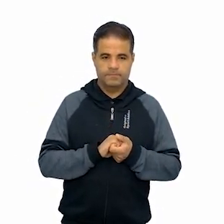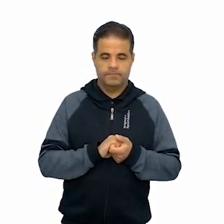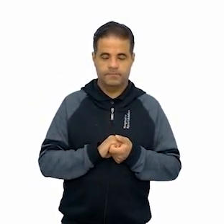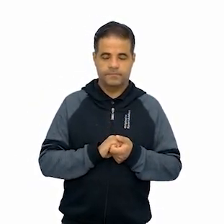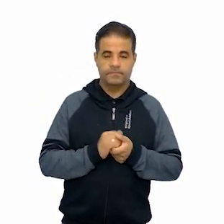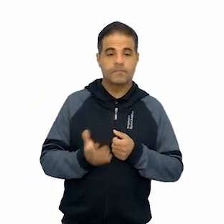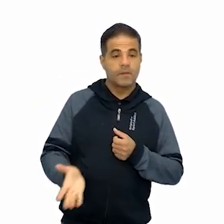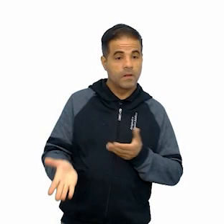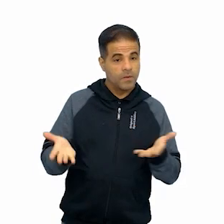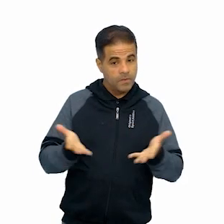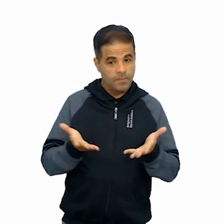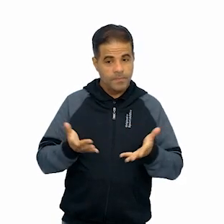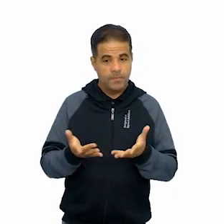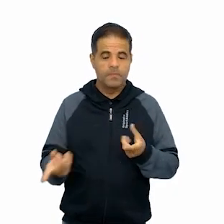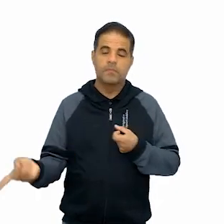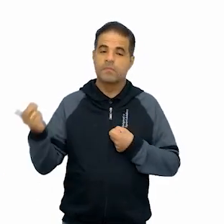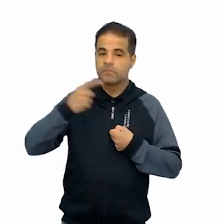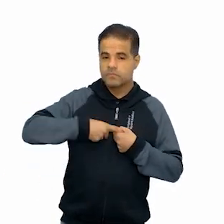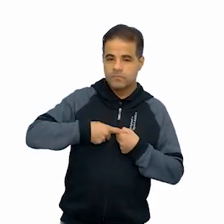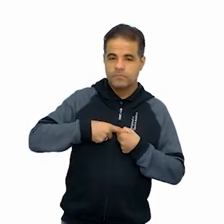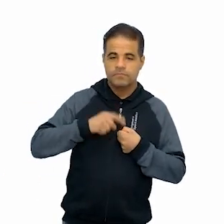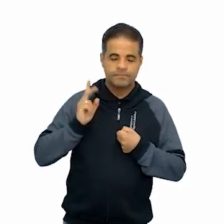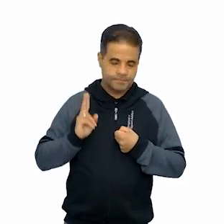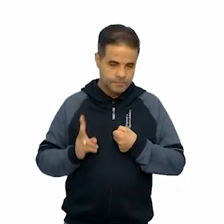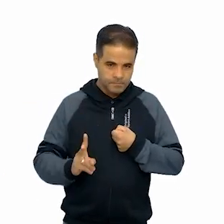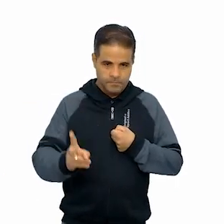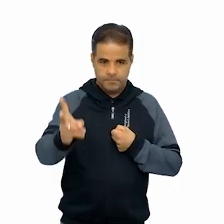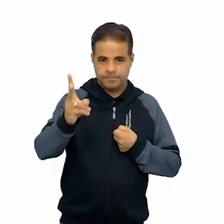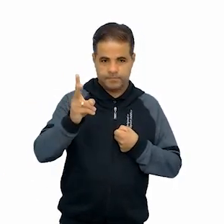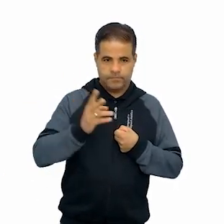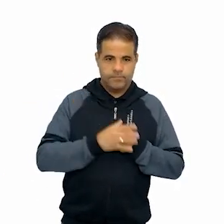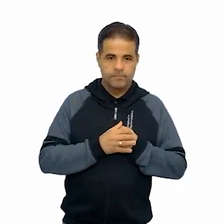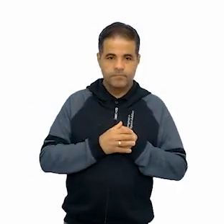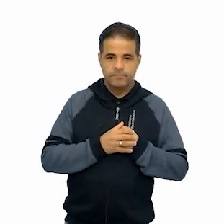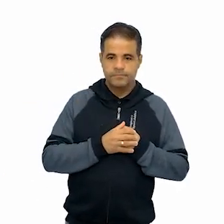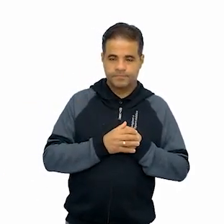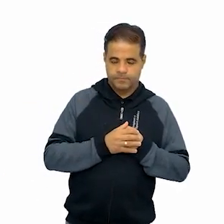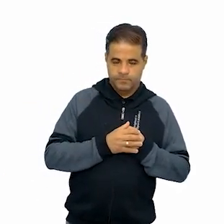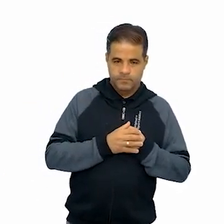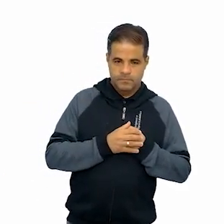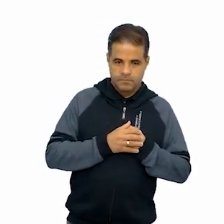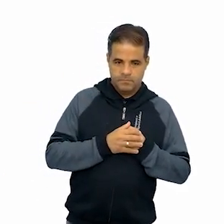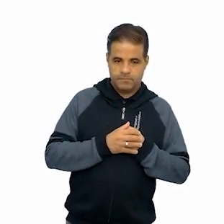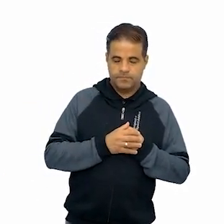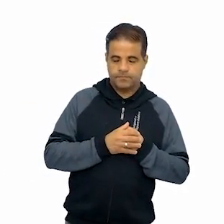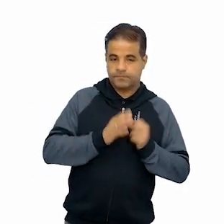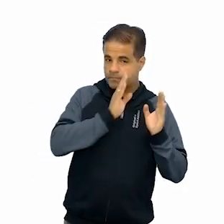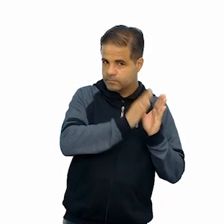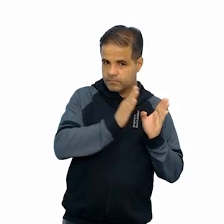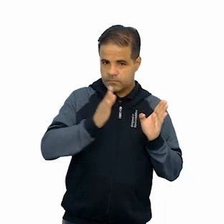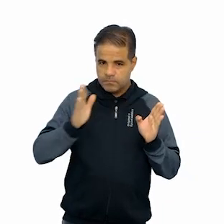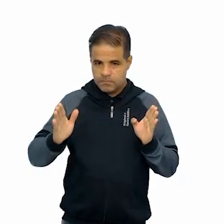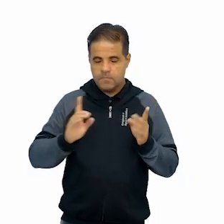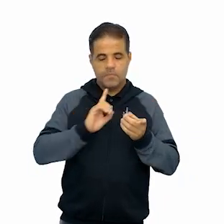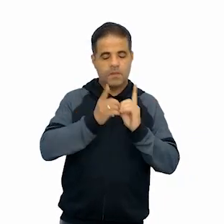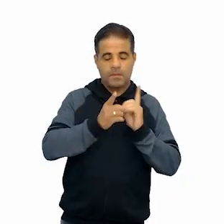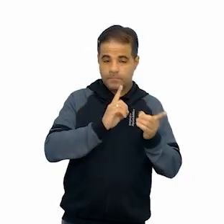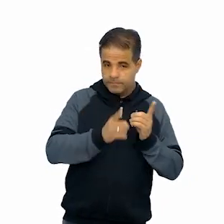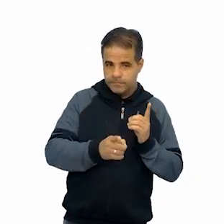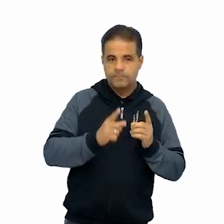Vamos retornando. Aqui, nós vimos que a sequência didática